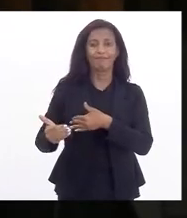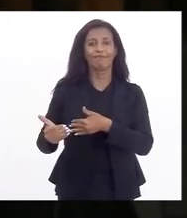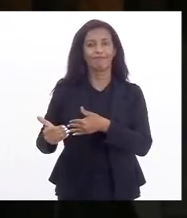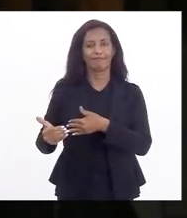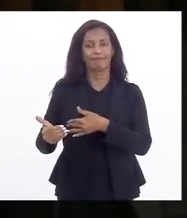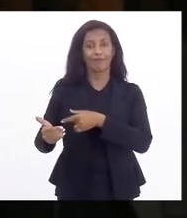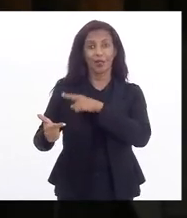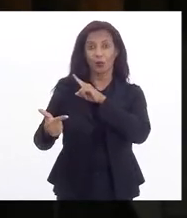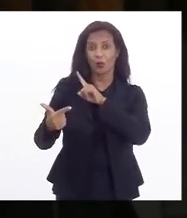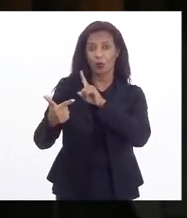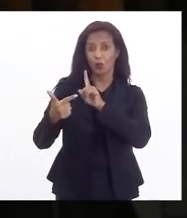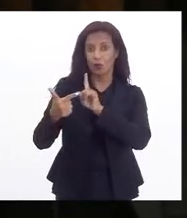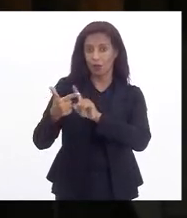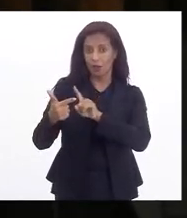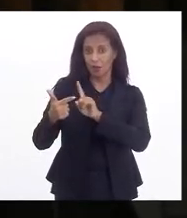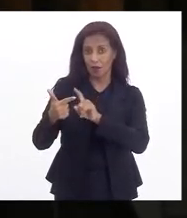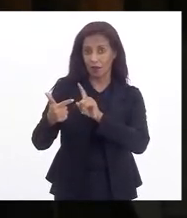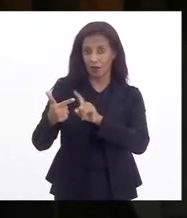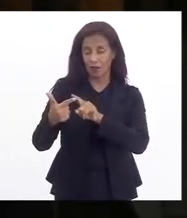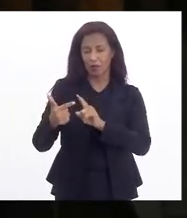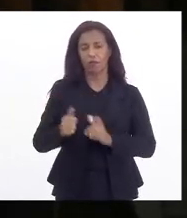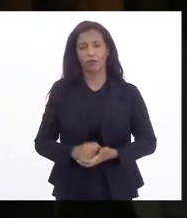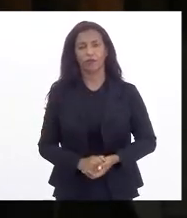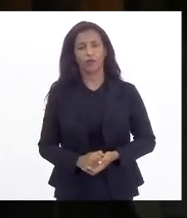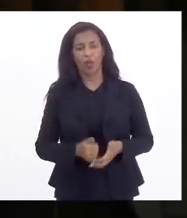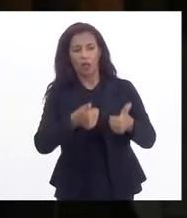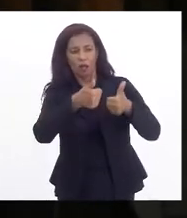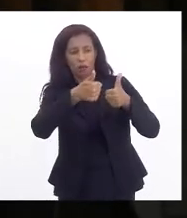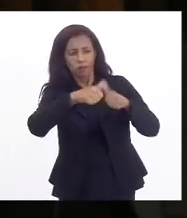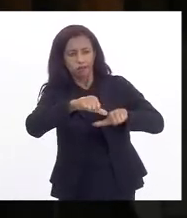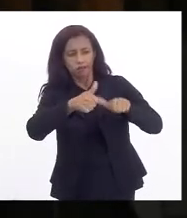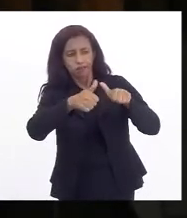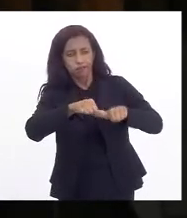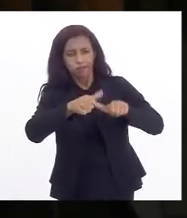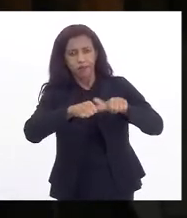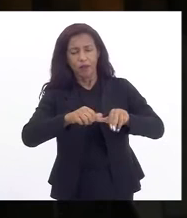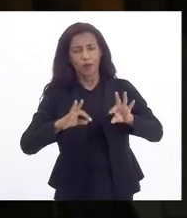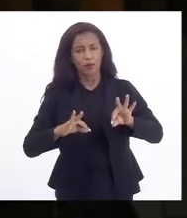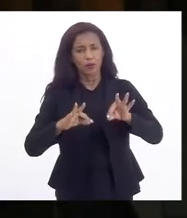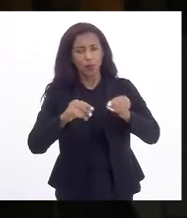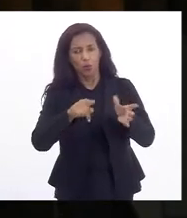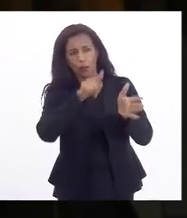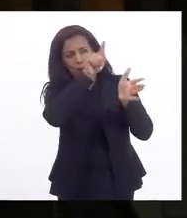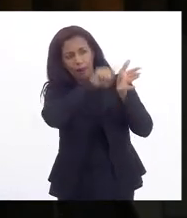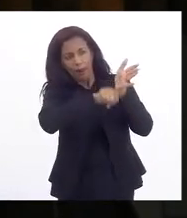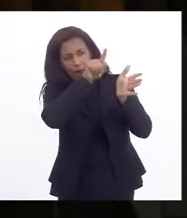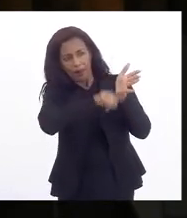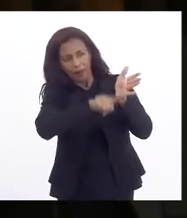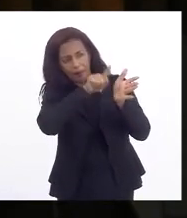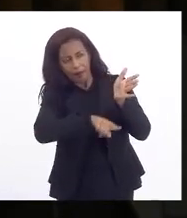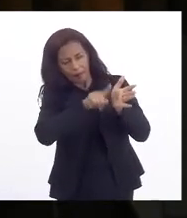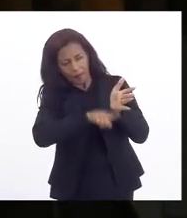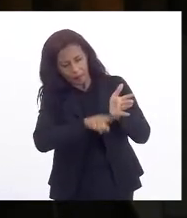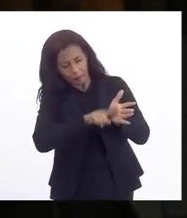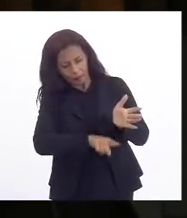o segundo passo foi verificar que todos os abatimentos